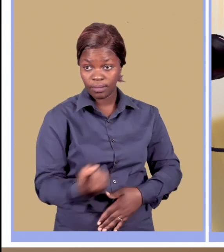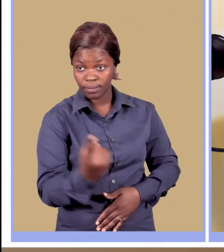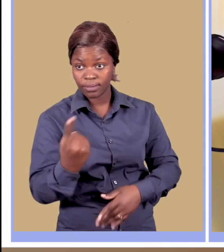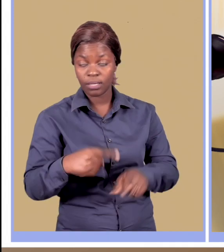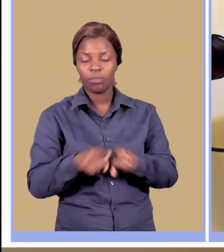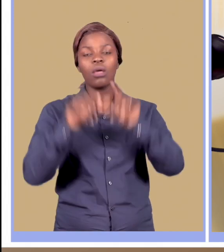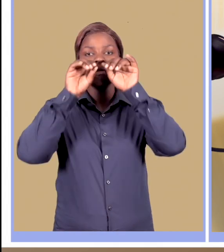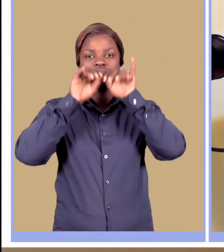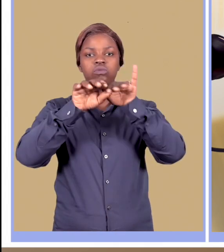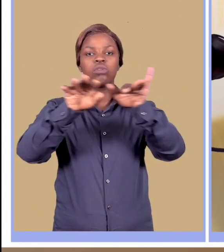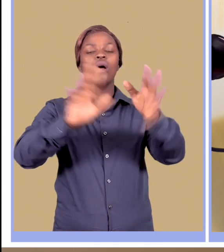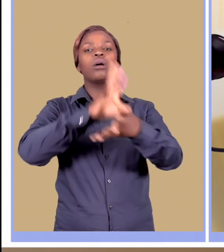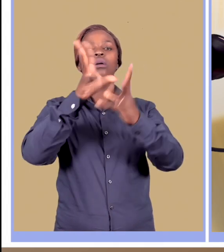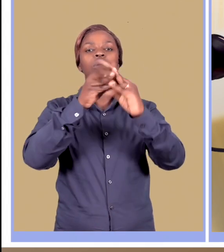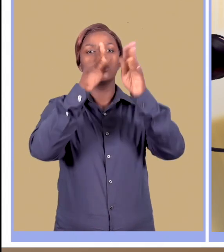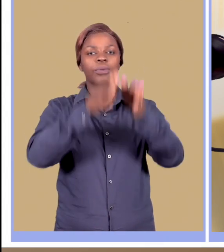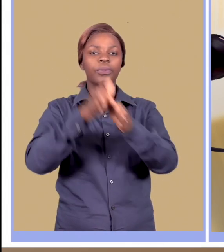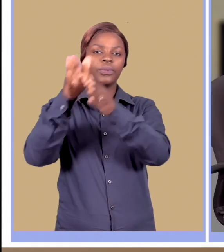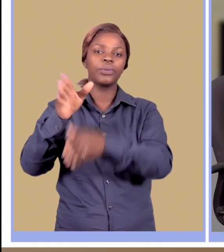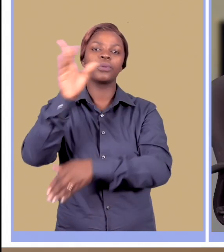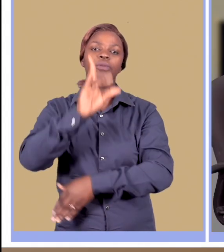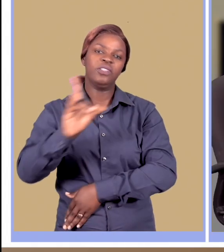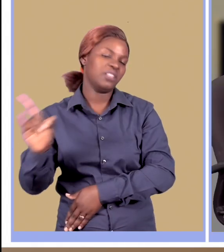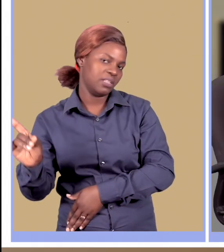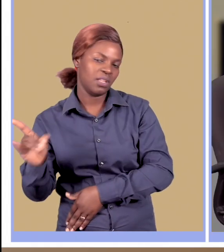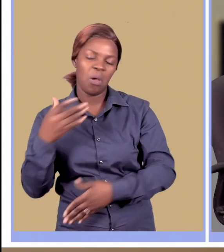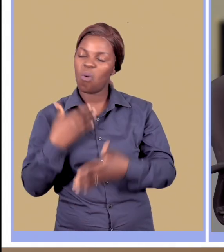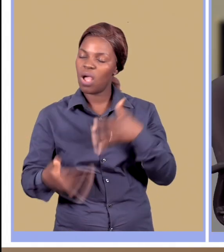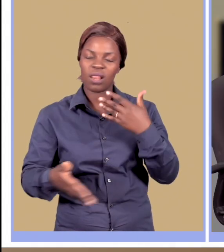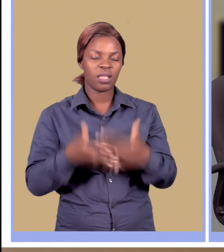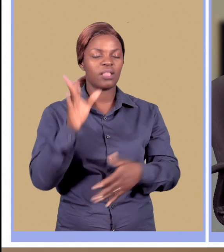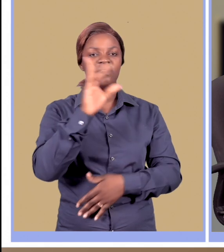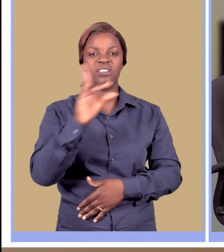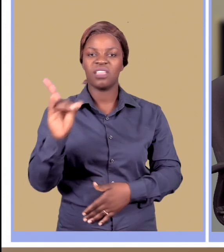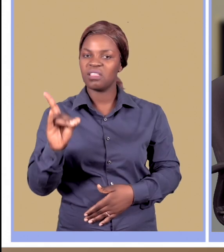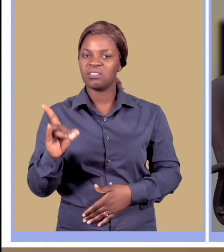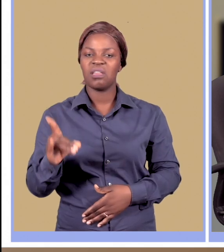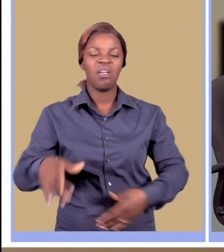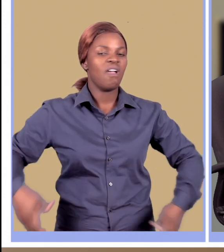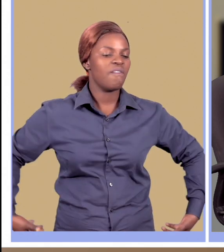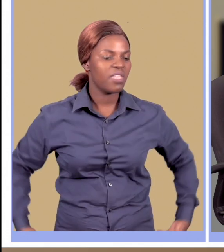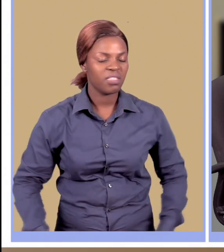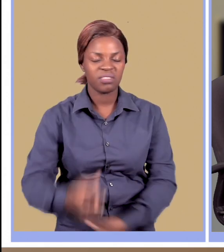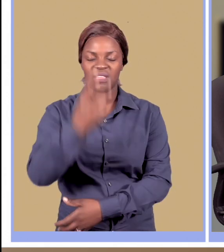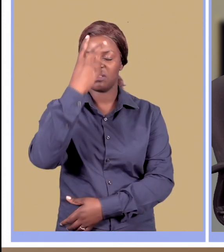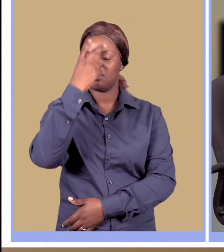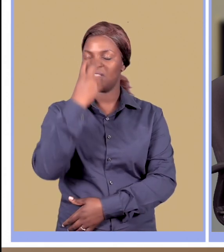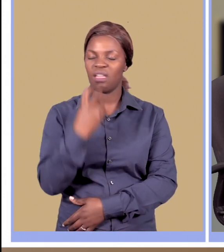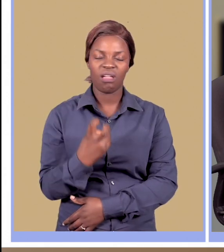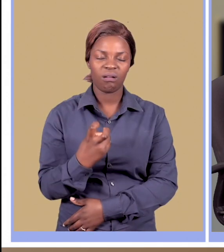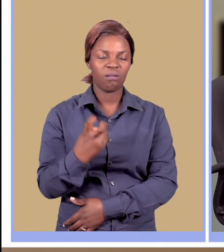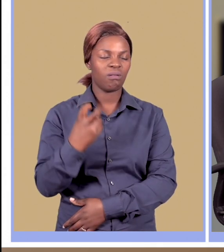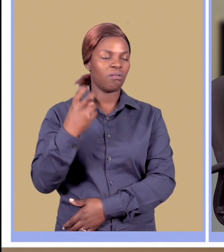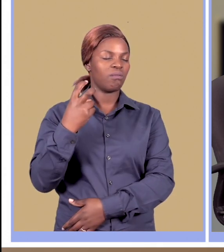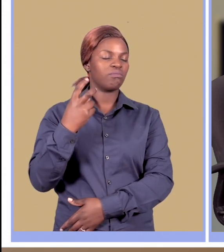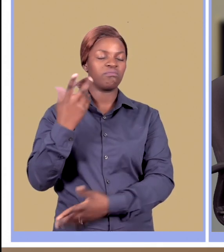deve chegar para todas as pessoas com deficiência, independentemente se é uma pessoa com deficiência física, é uma pessoa com deficiência visual,